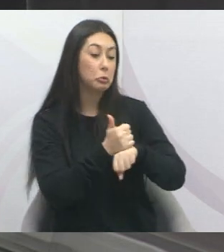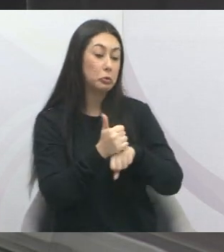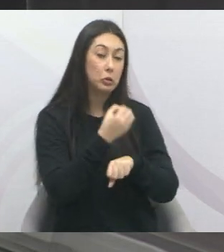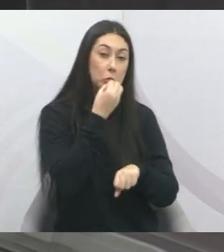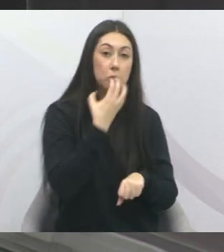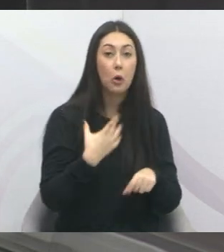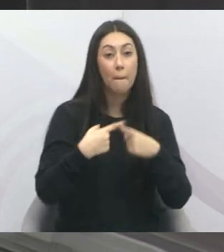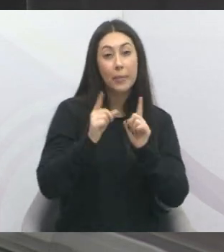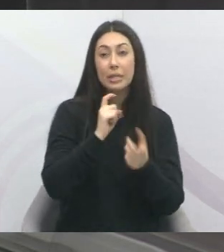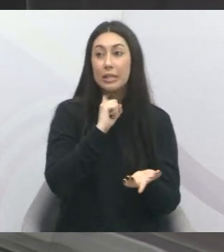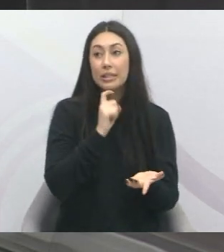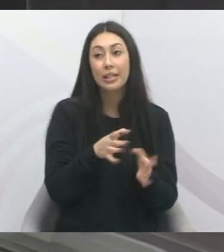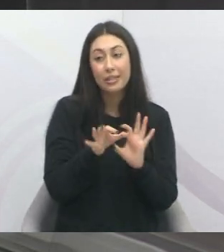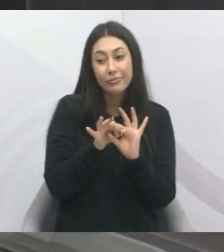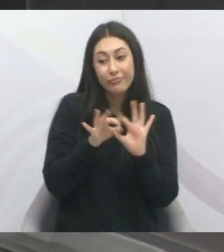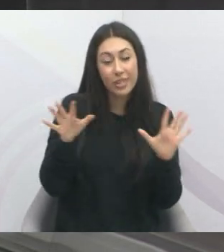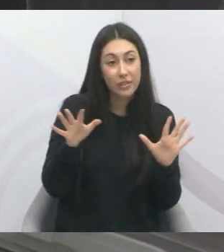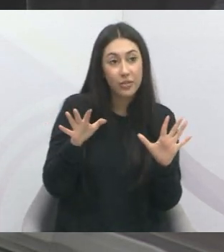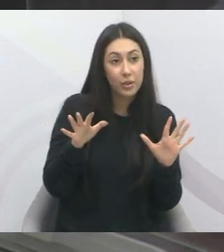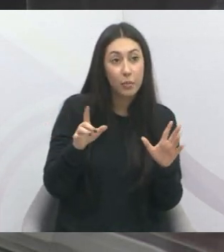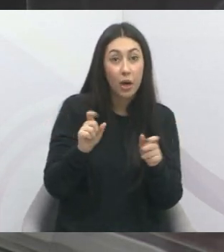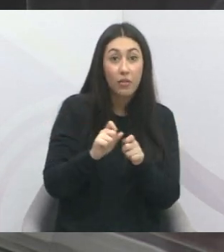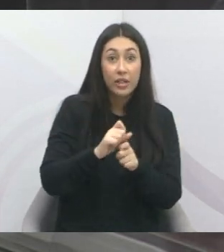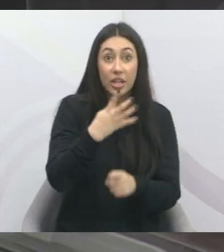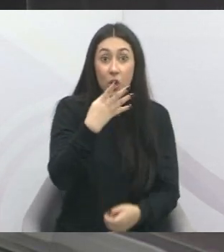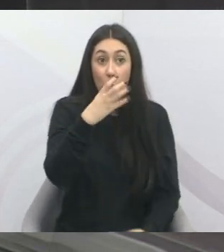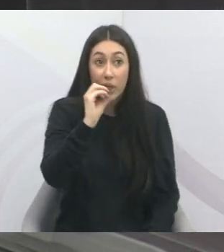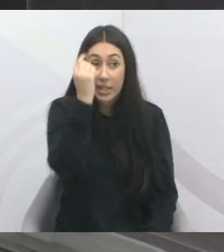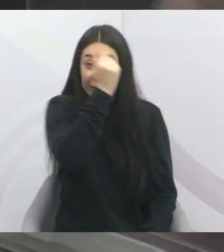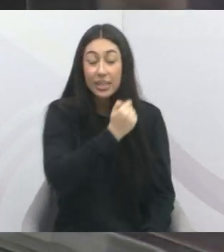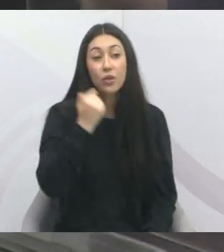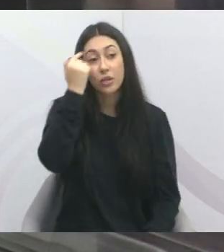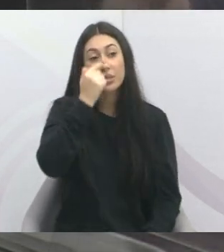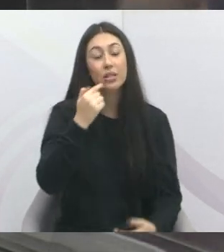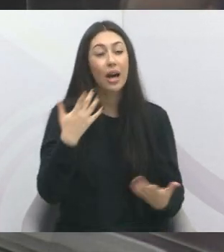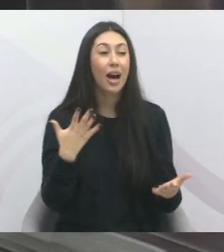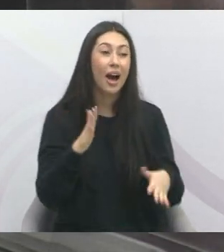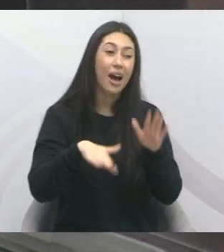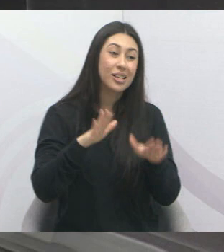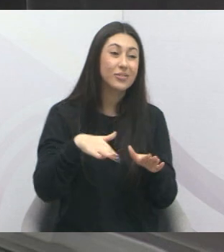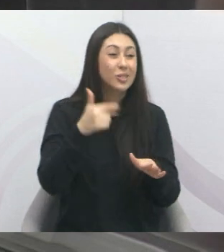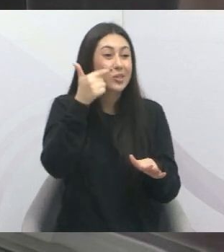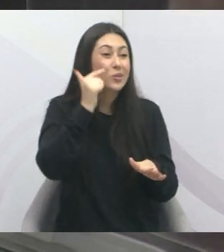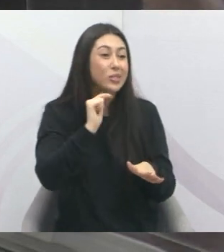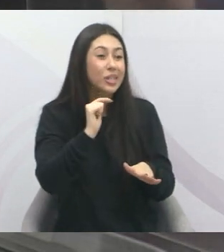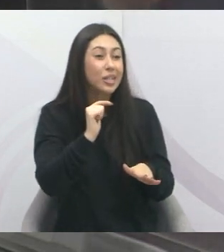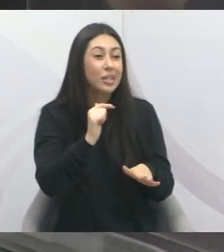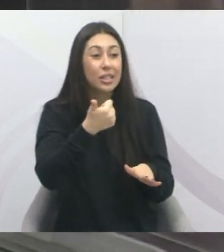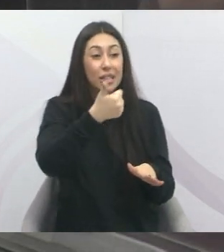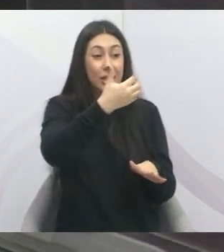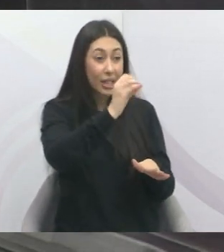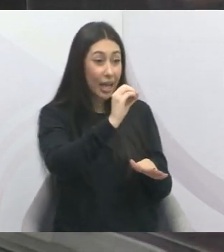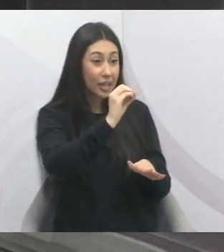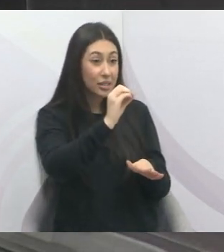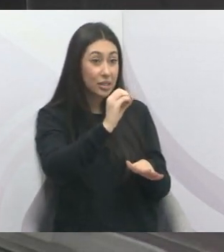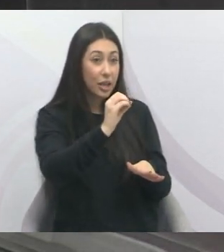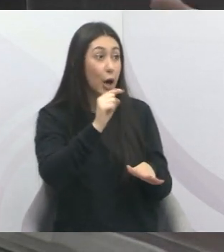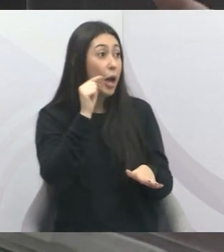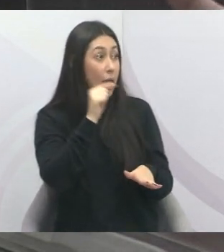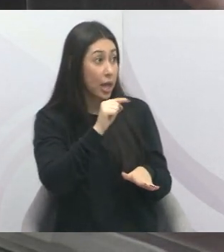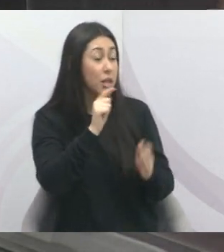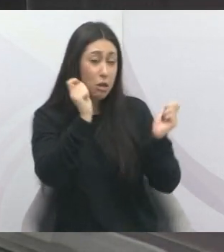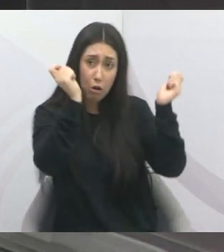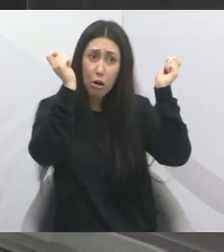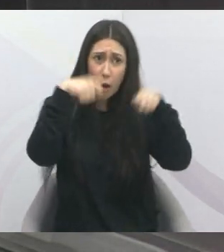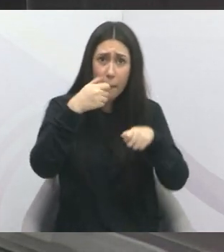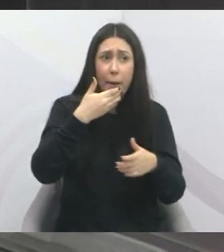vai ter disponibilidade para fazer as 40 horas. Pô, mas, às vezes, você pega um profissional que faz 10 que ele vale para o cara que está fazendo as